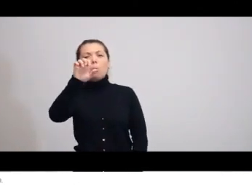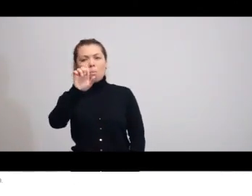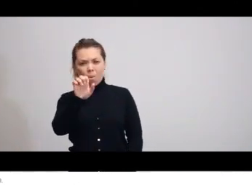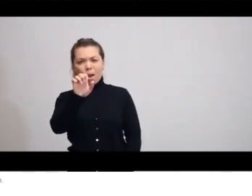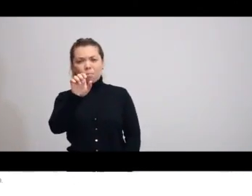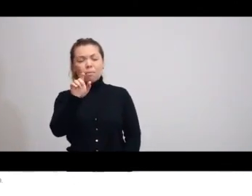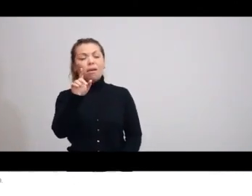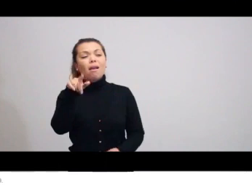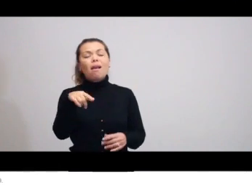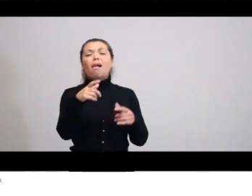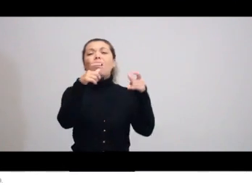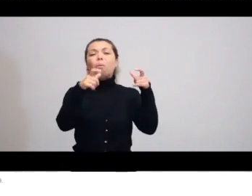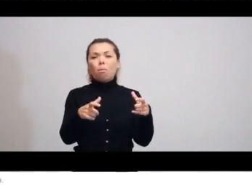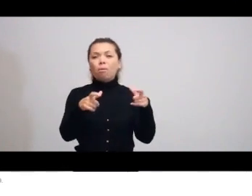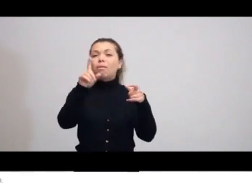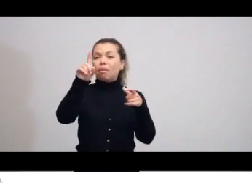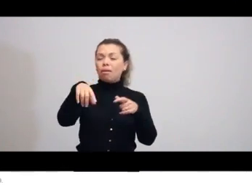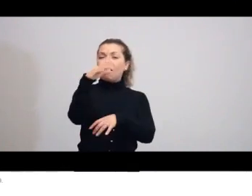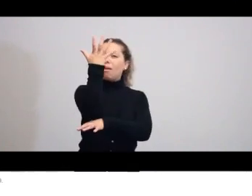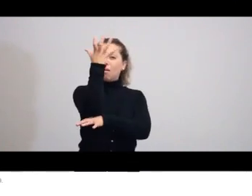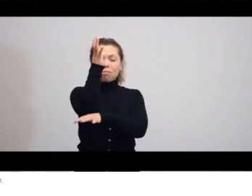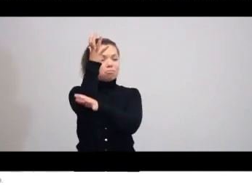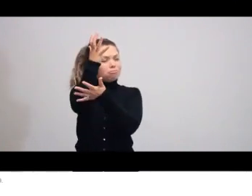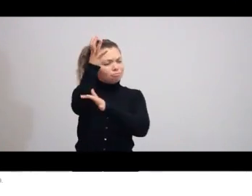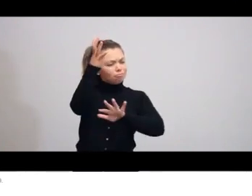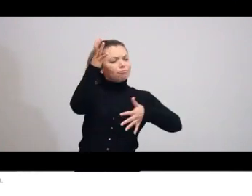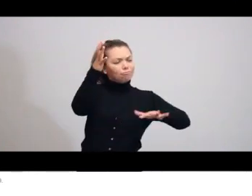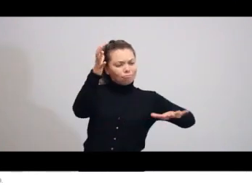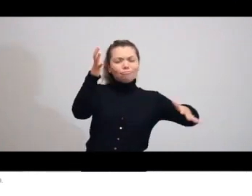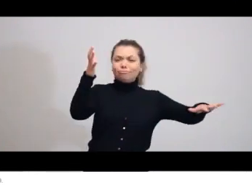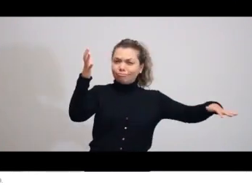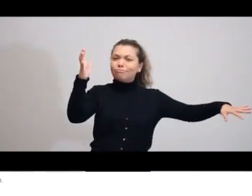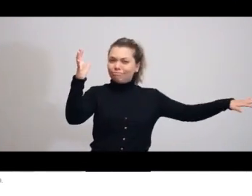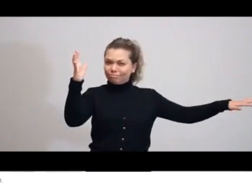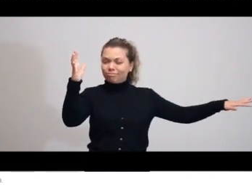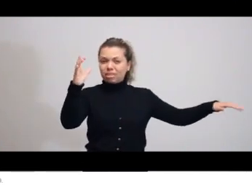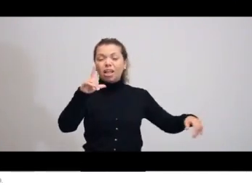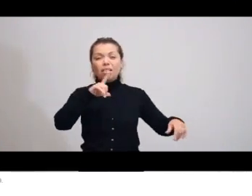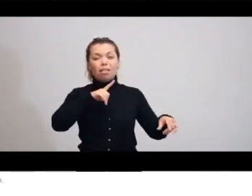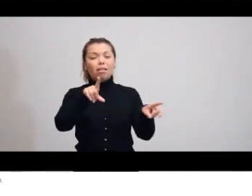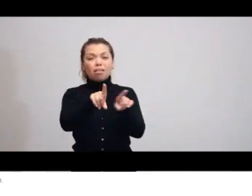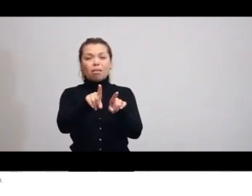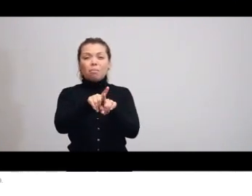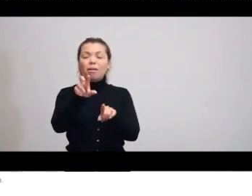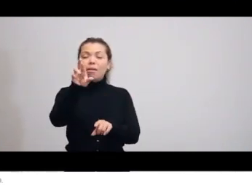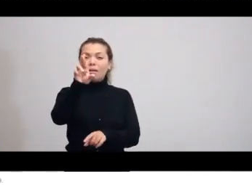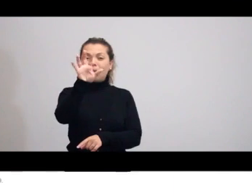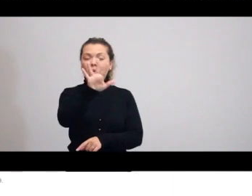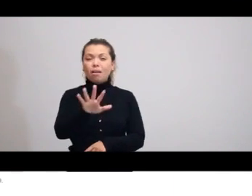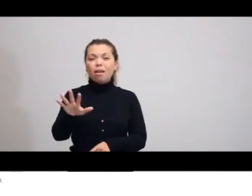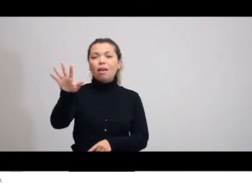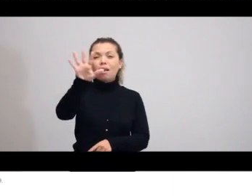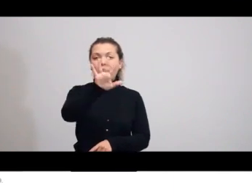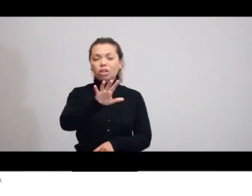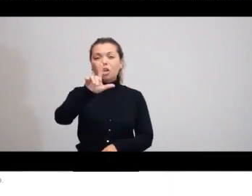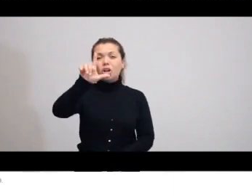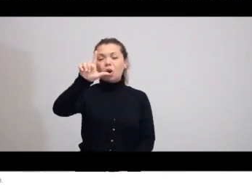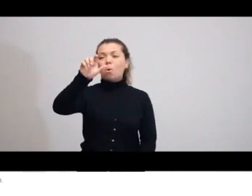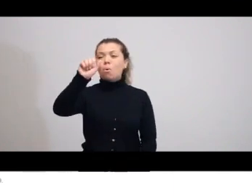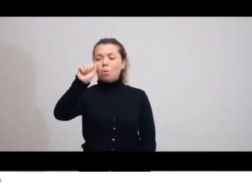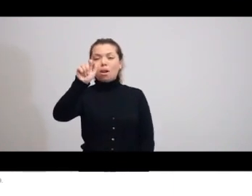principal porta de acesso à Ilha Comprida e aos balneários que ali se instalaram, principalmente a partir dos anos de